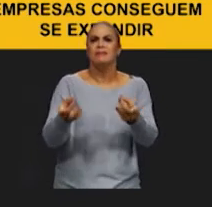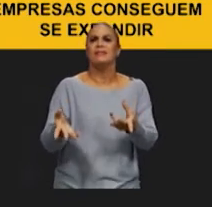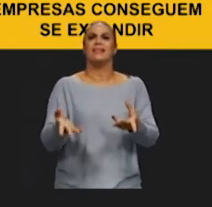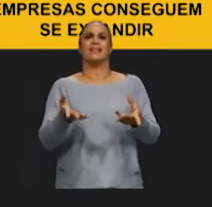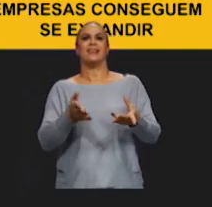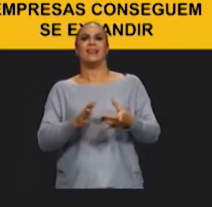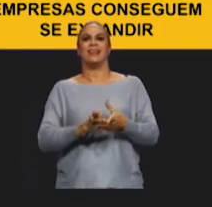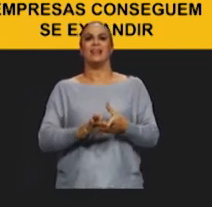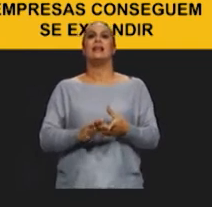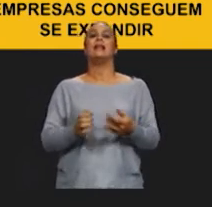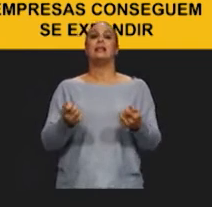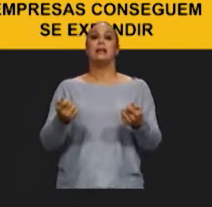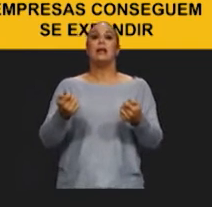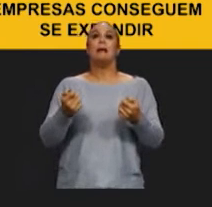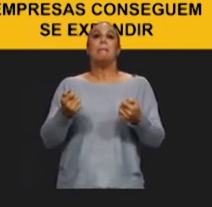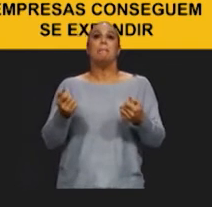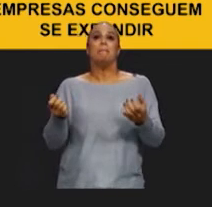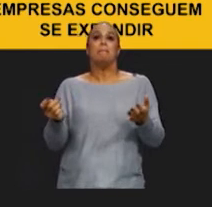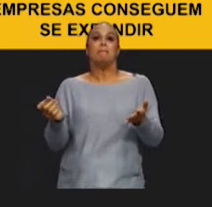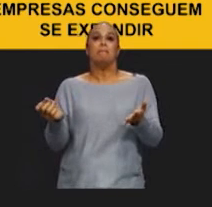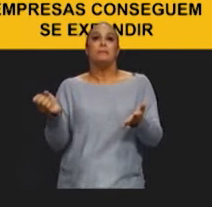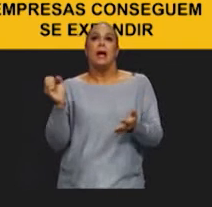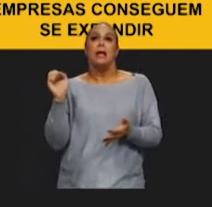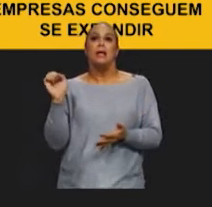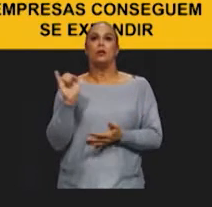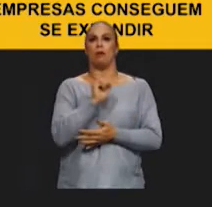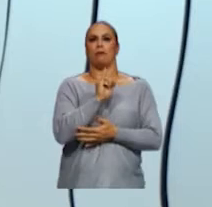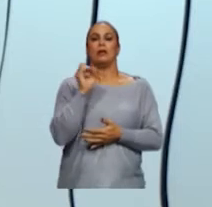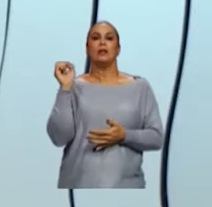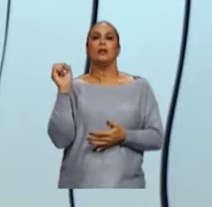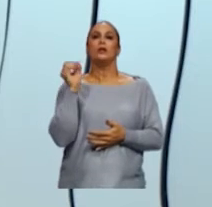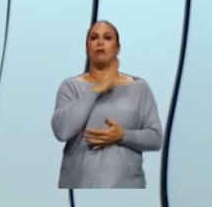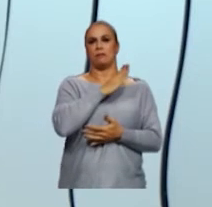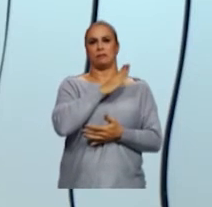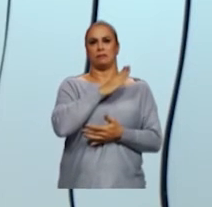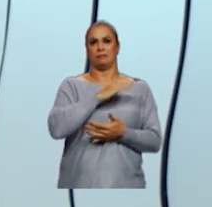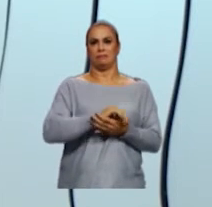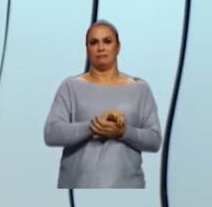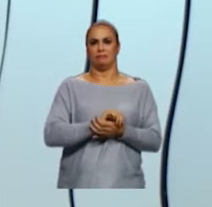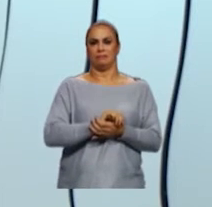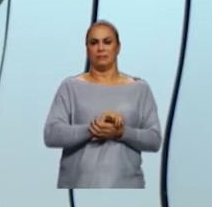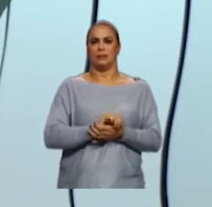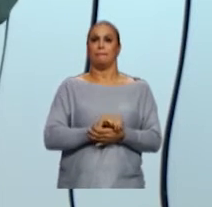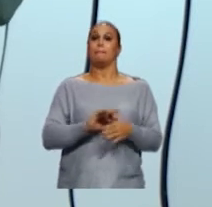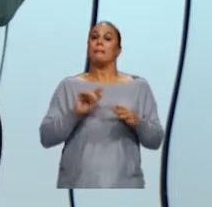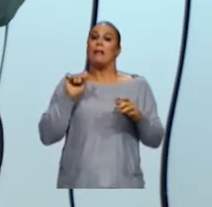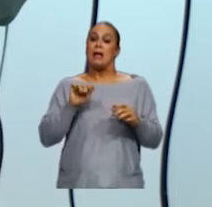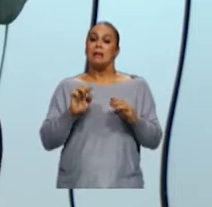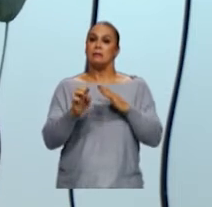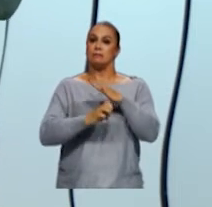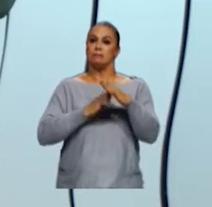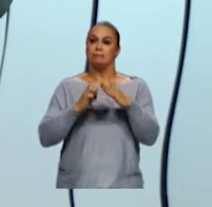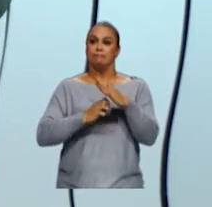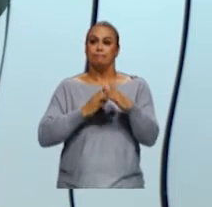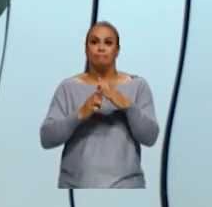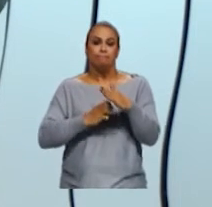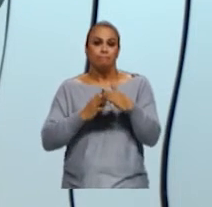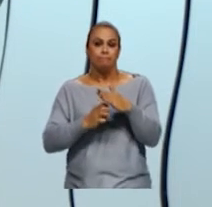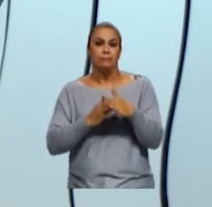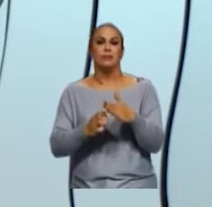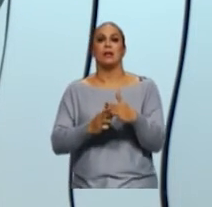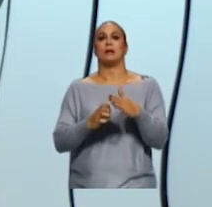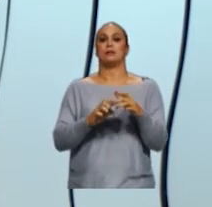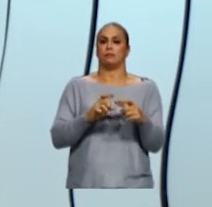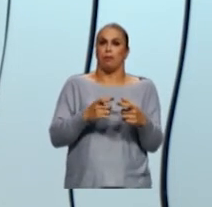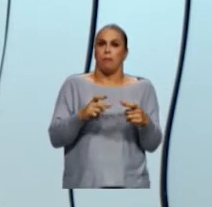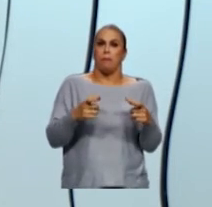gente sabe que é o da inovação. Essa maior expansão das empresas, né, e esse ganho que essas